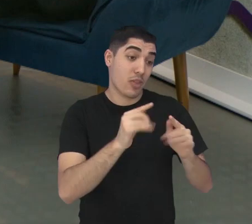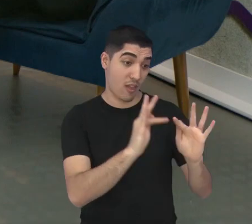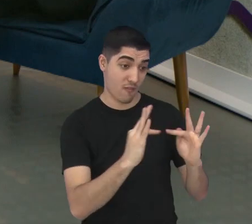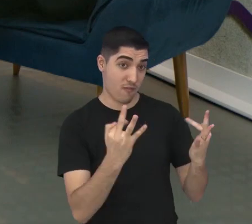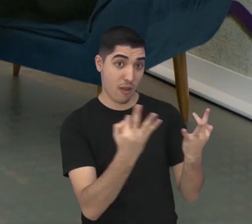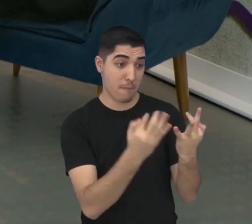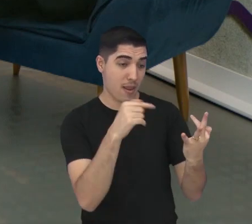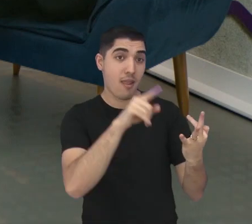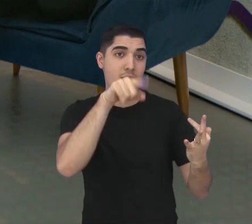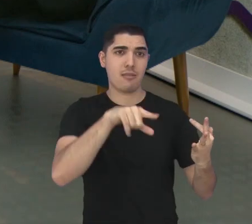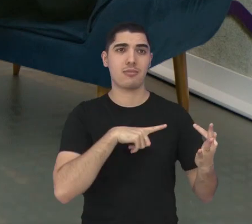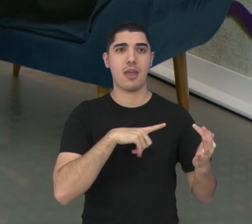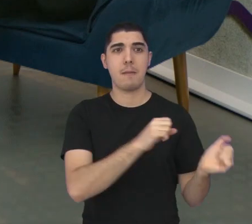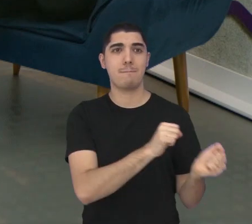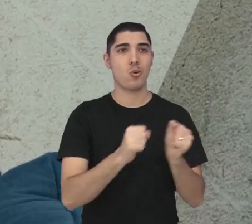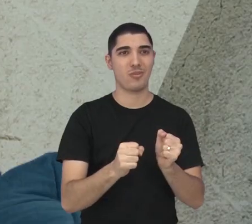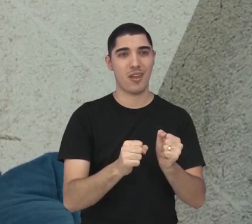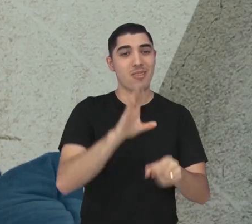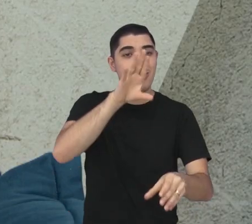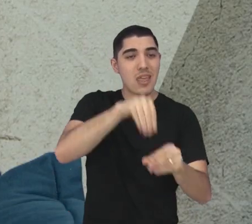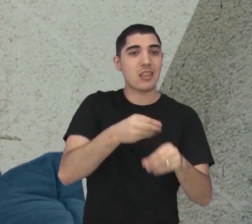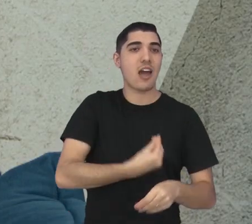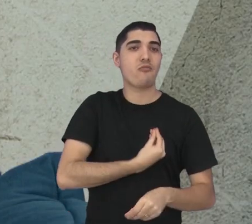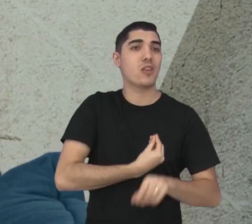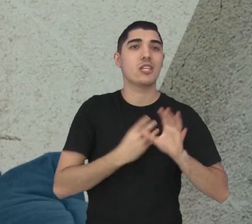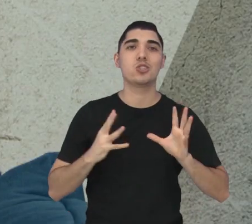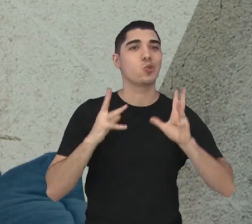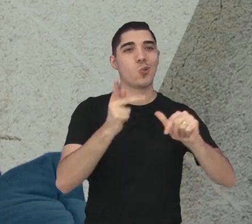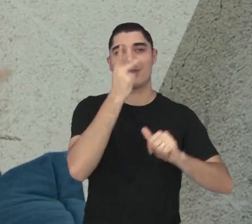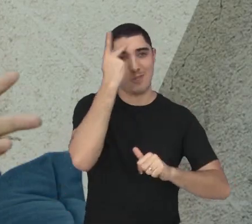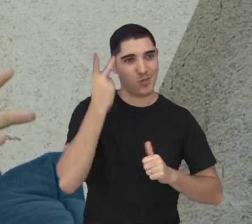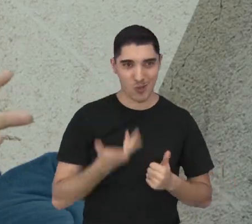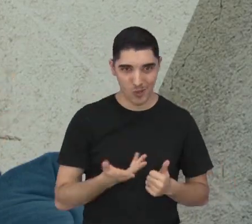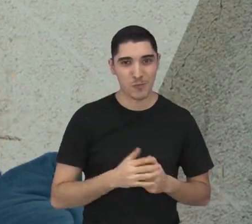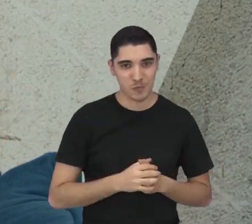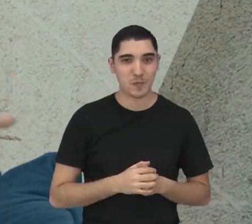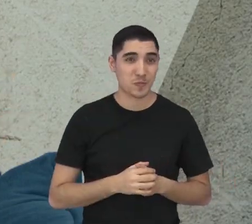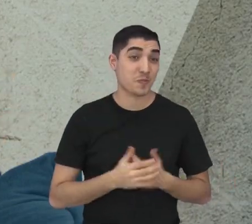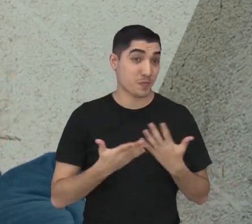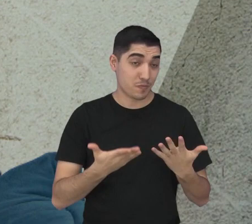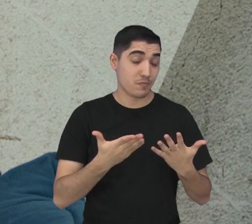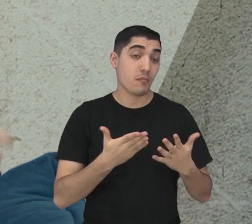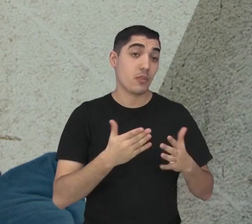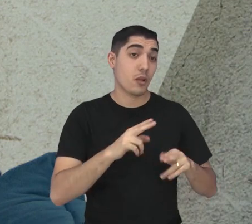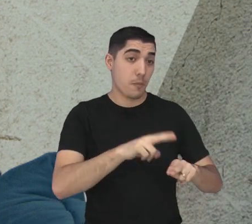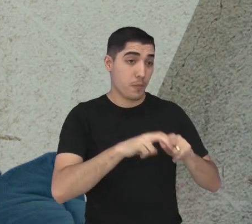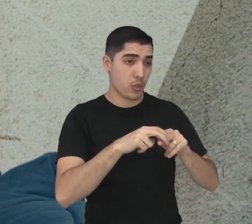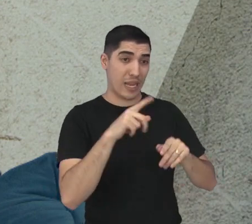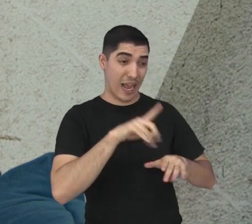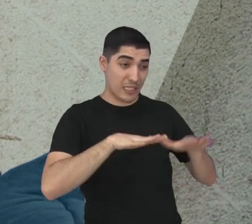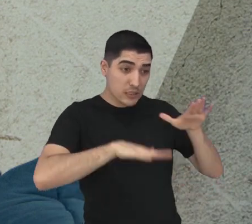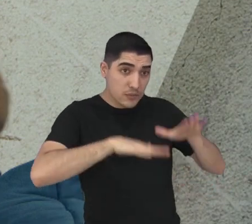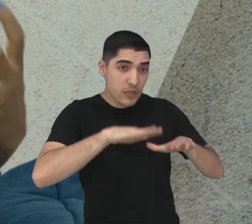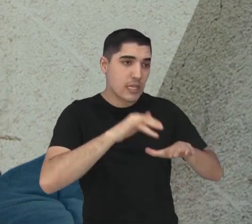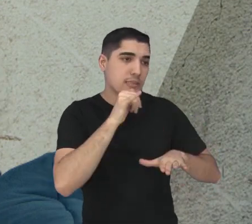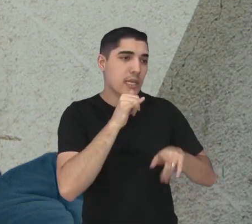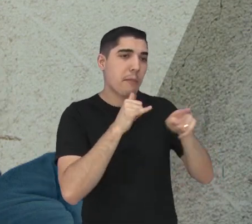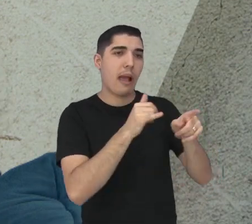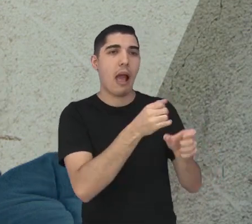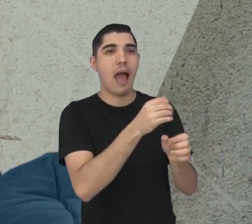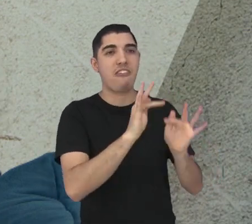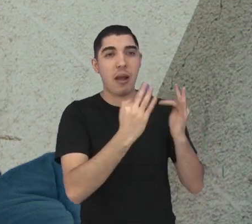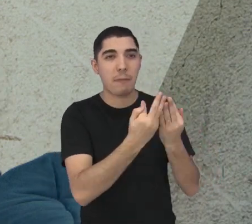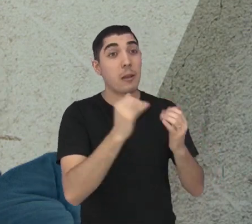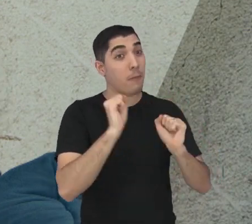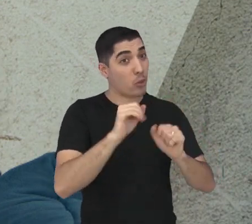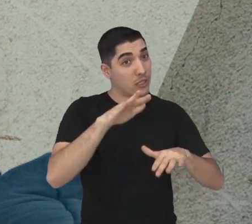Porque a família é uma instituição muito poderosa na vida do indivíduo, né? Dicotômica, né? Tanto às vezes para poder segurar muito